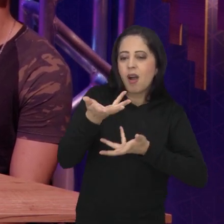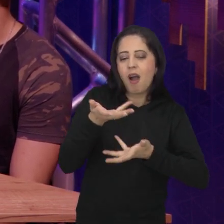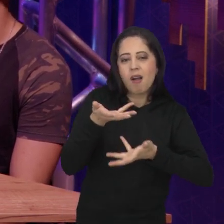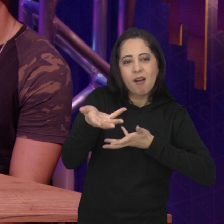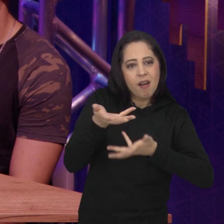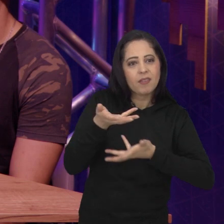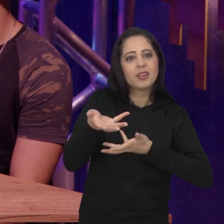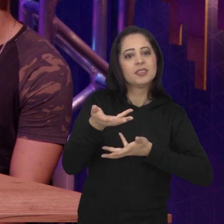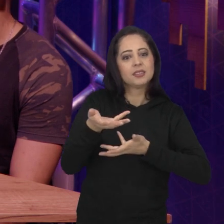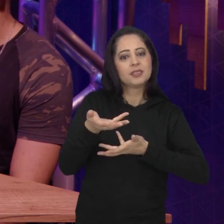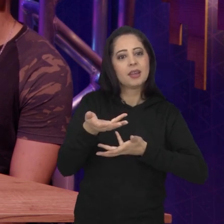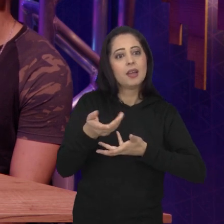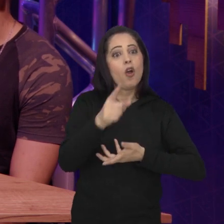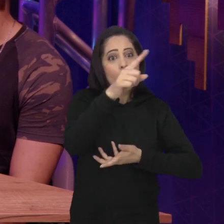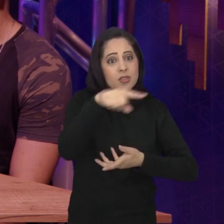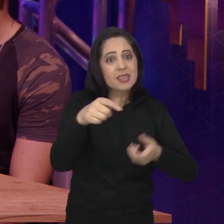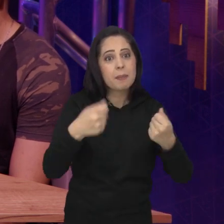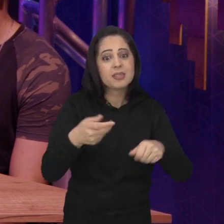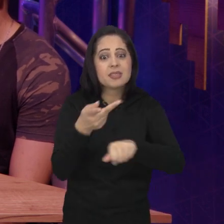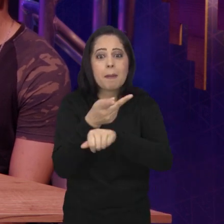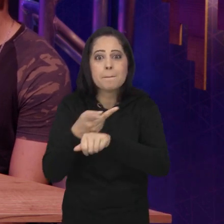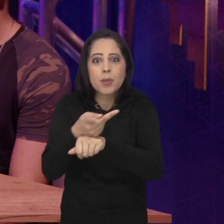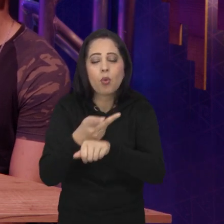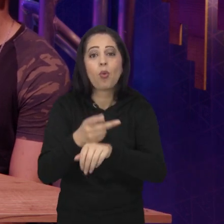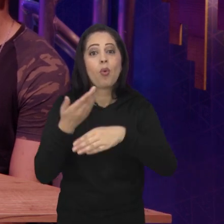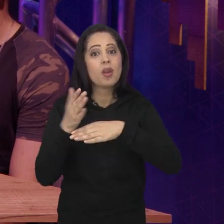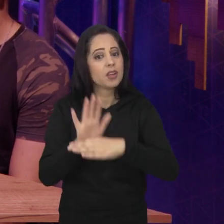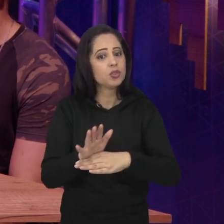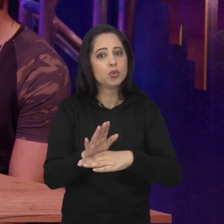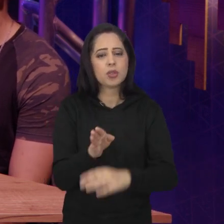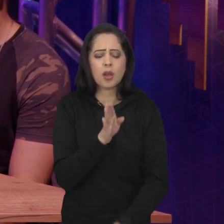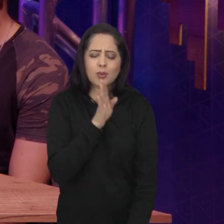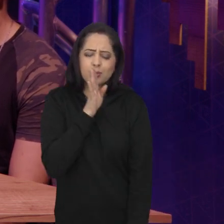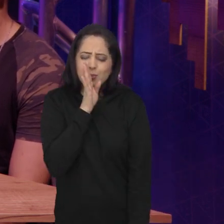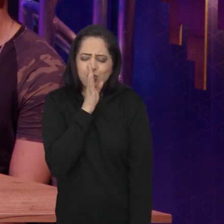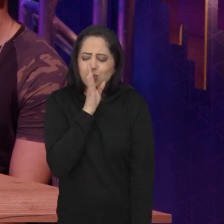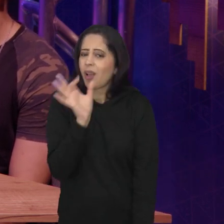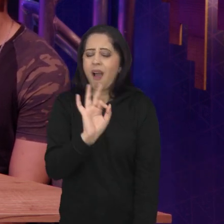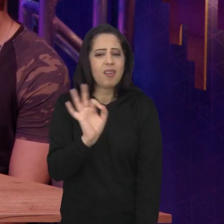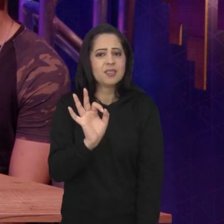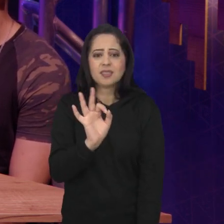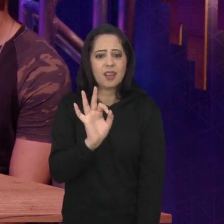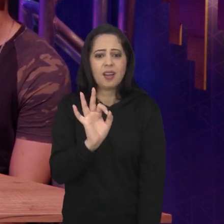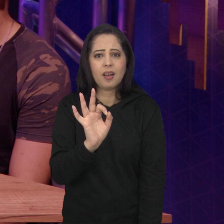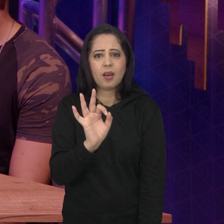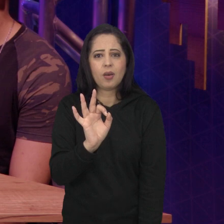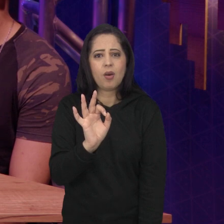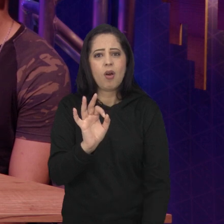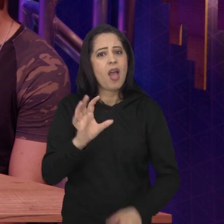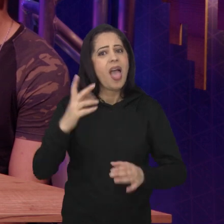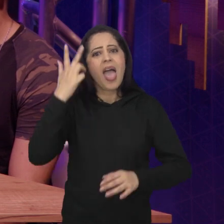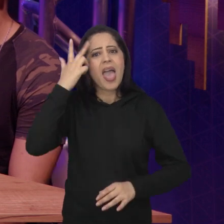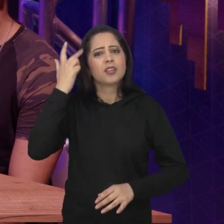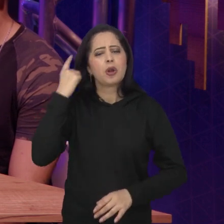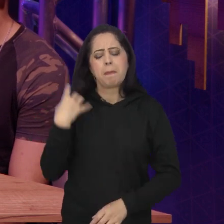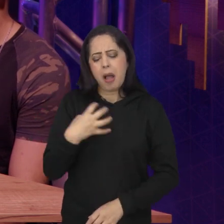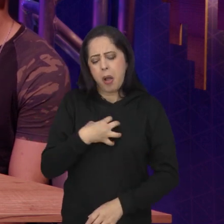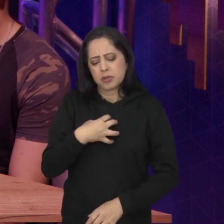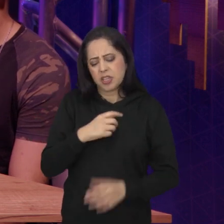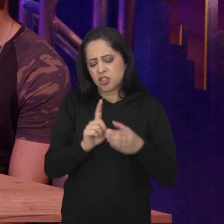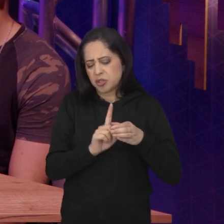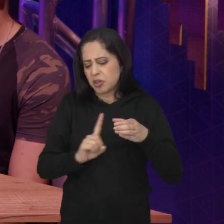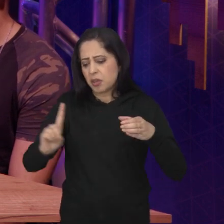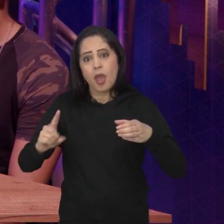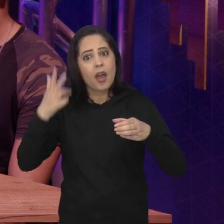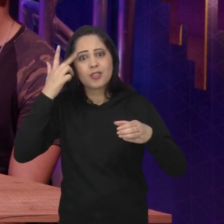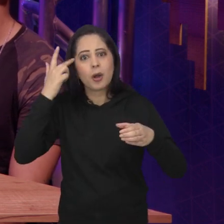pode tentar conversar, né? Pode tentar se abrir. Então, procure alguém, fale sobre isso. Tipo, não tá errado se